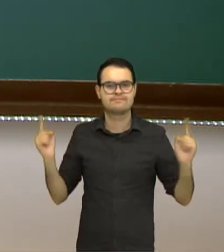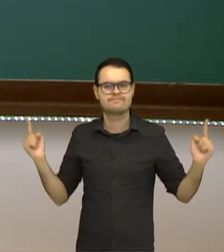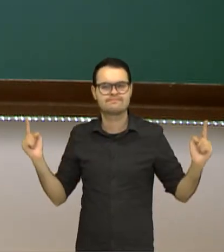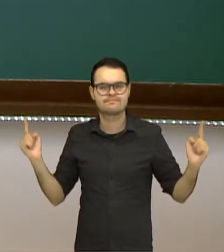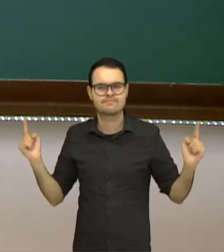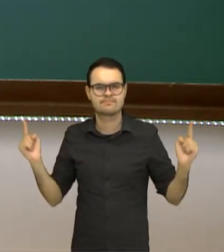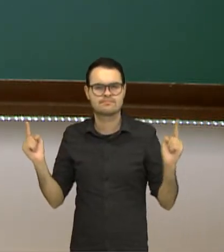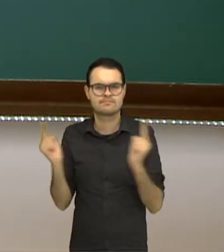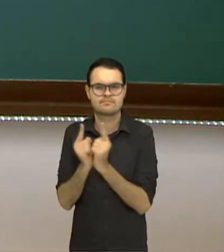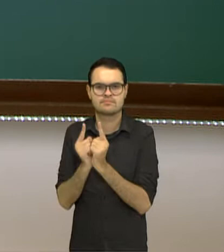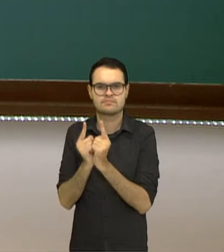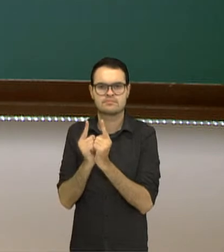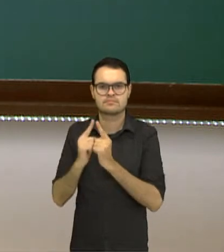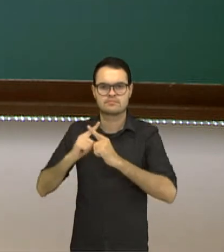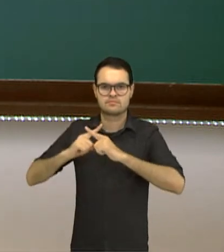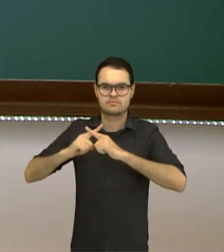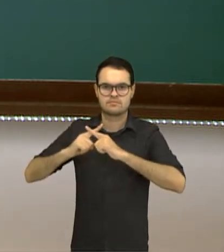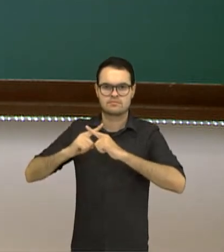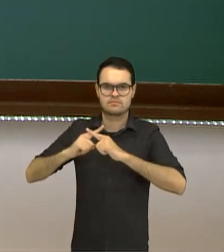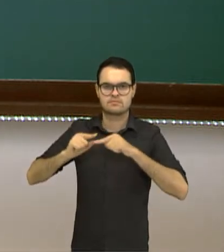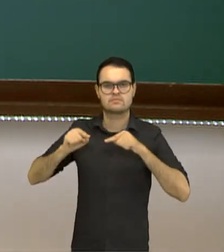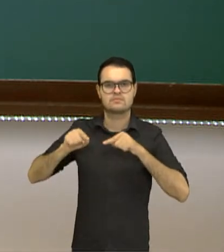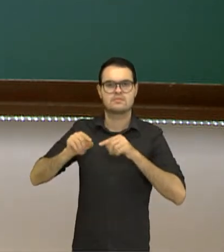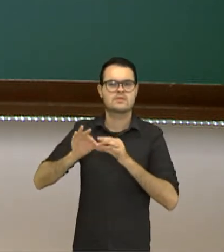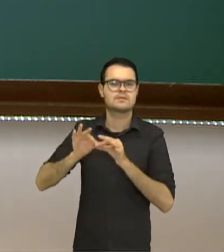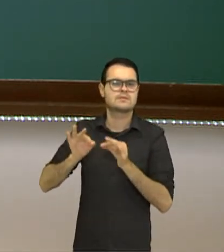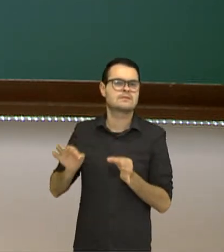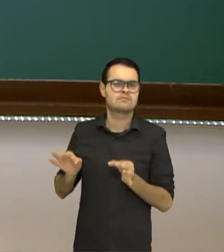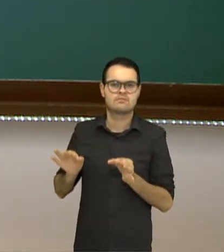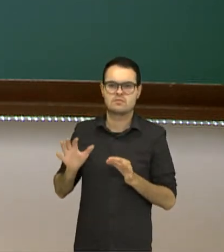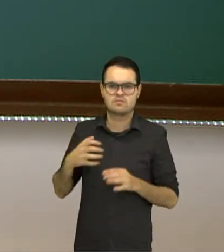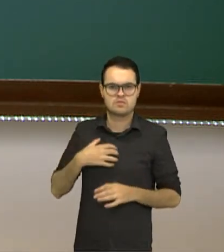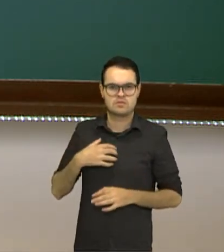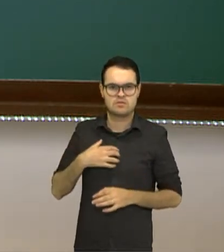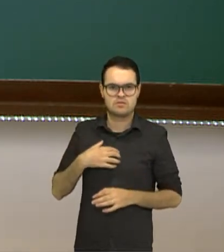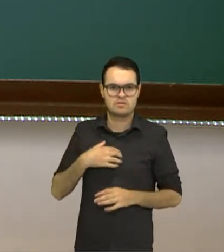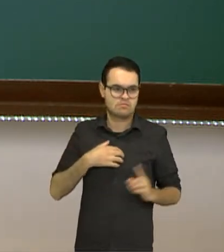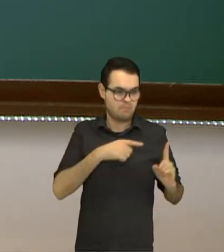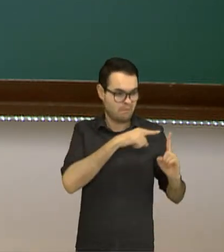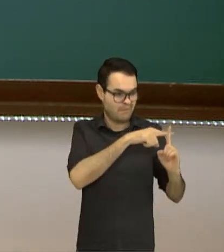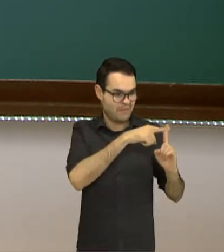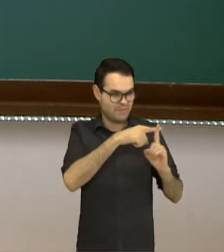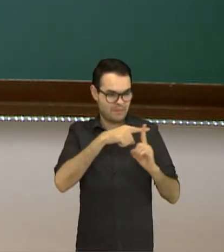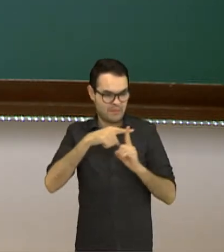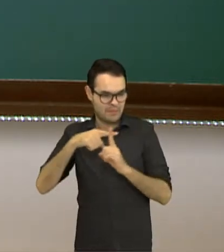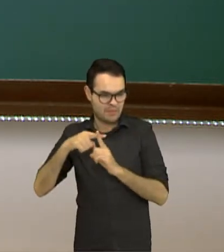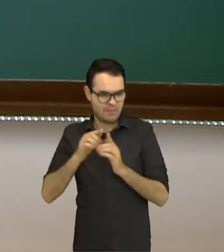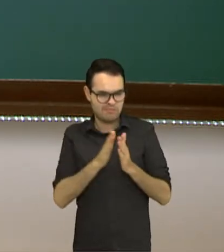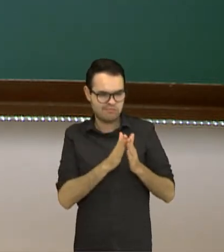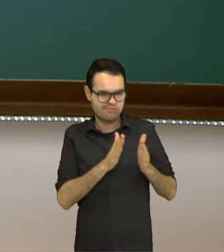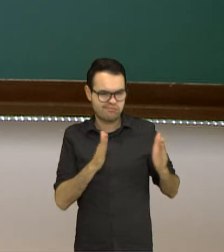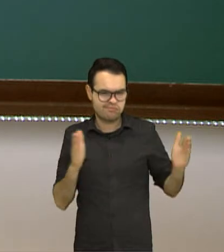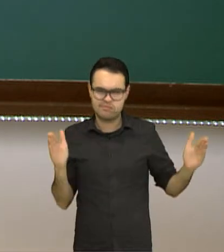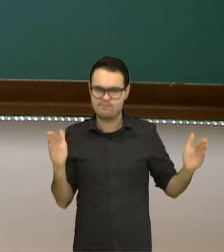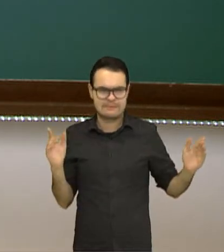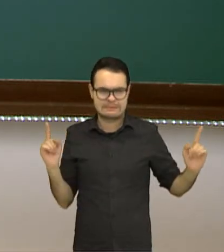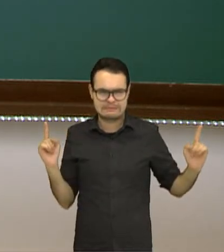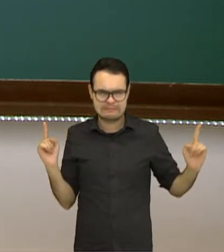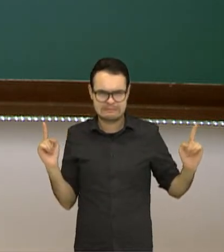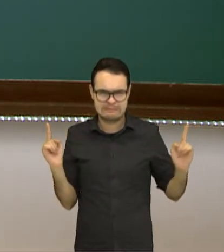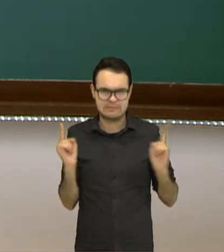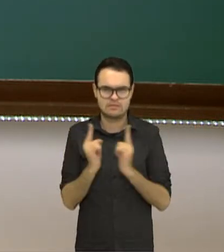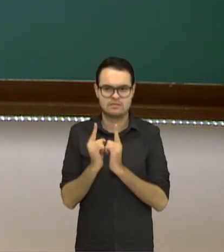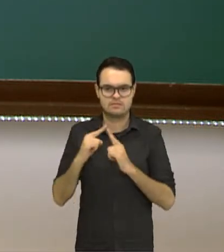reduzida, uma forma simplificada de eu escrever uma adição, certo? De parcelas iguais. E